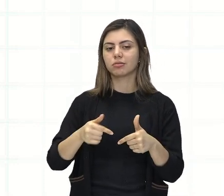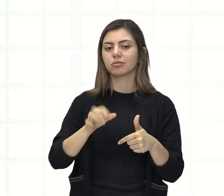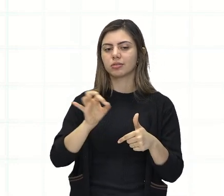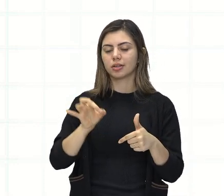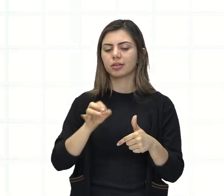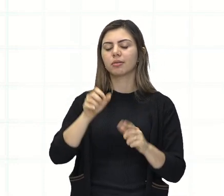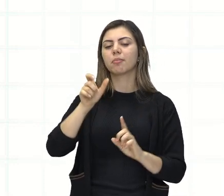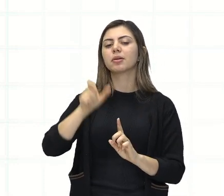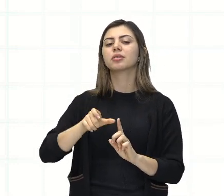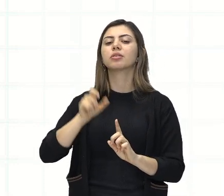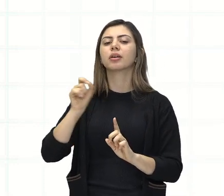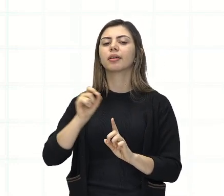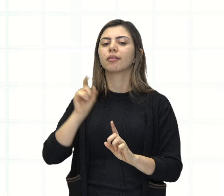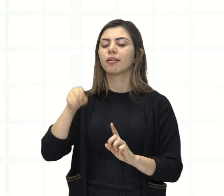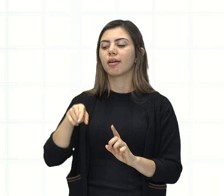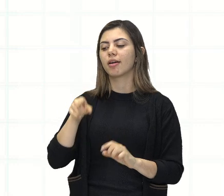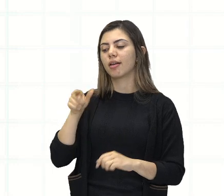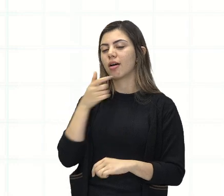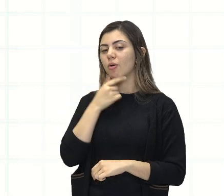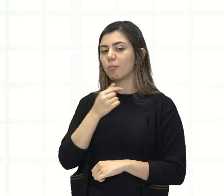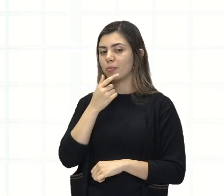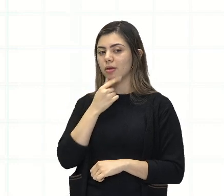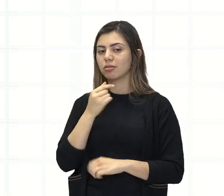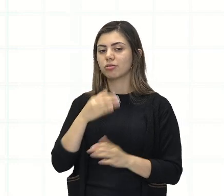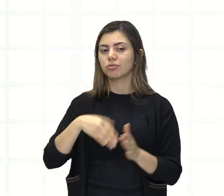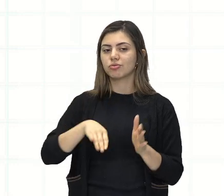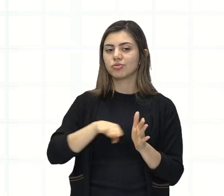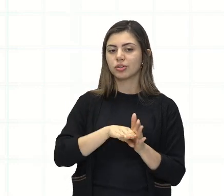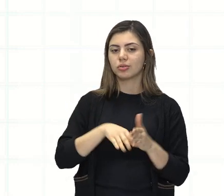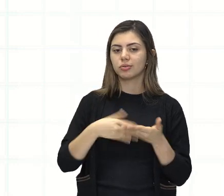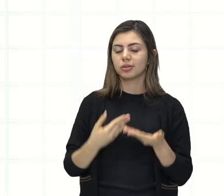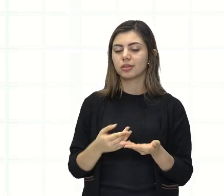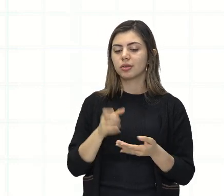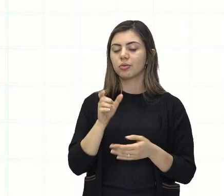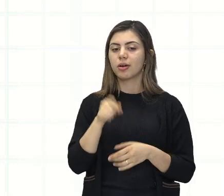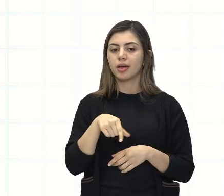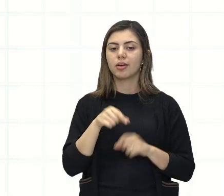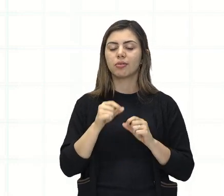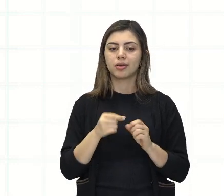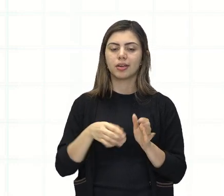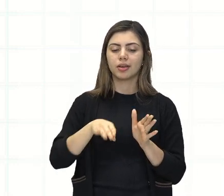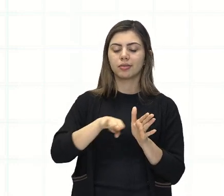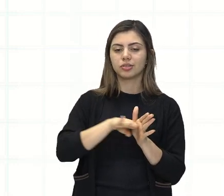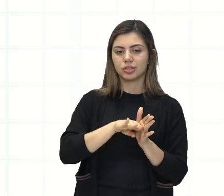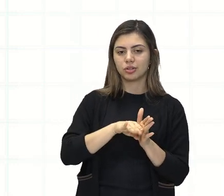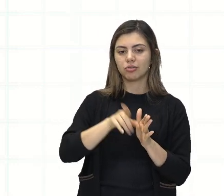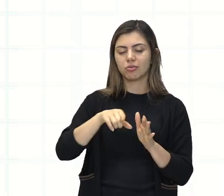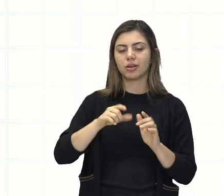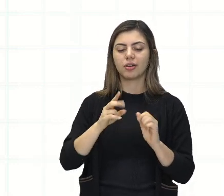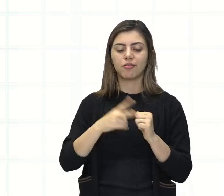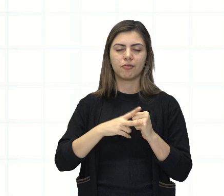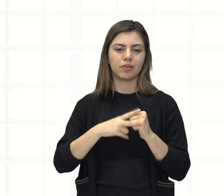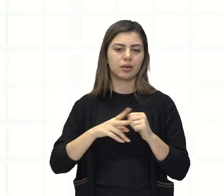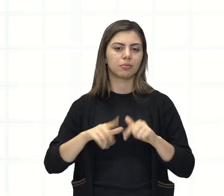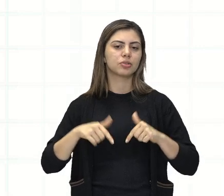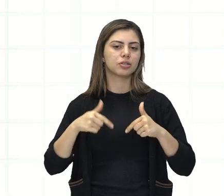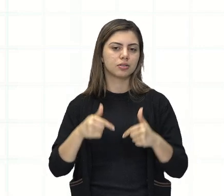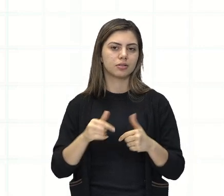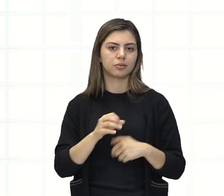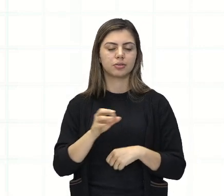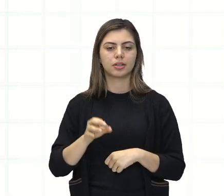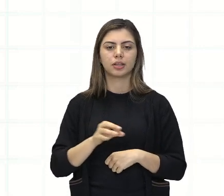pelo menino. Então, esse verbo aqui é um verbo de ação,